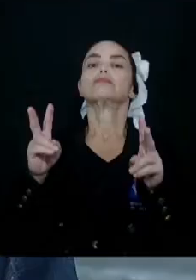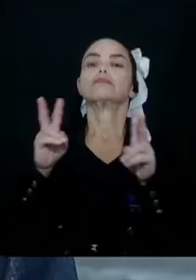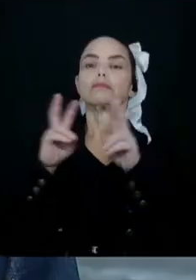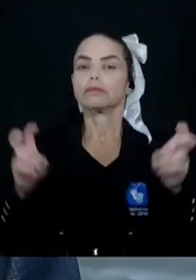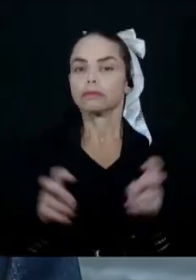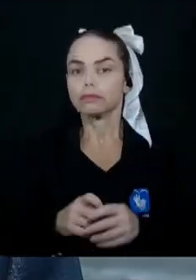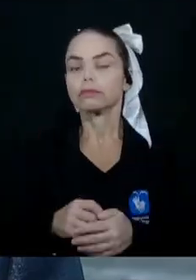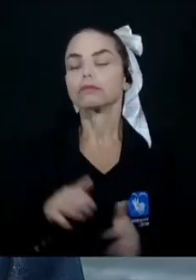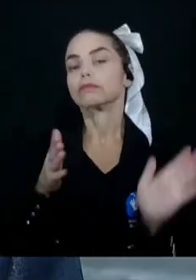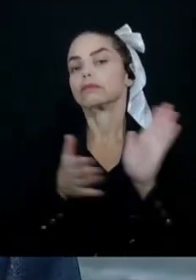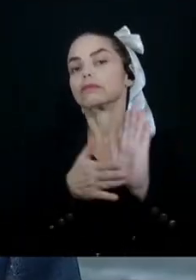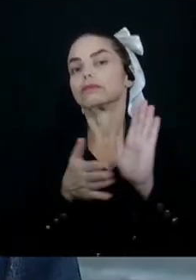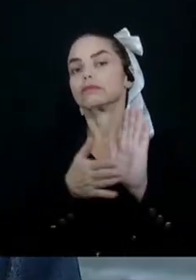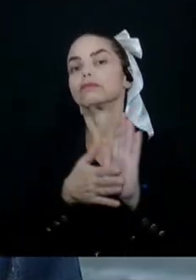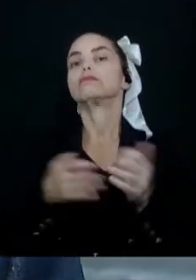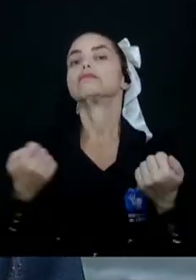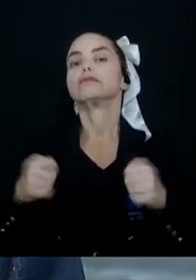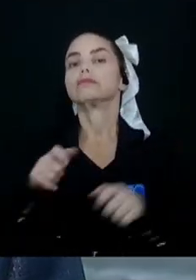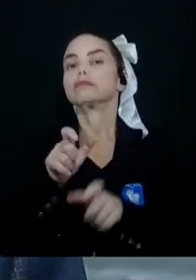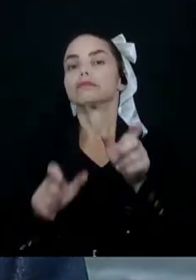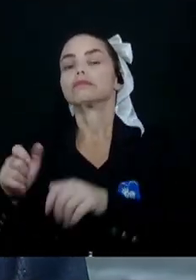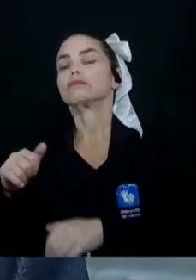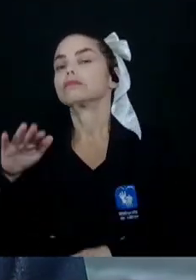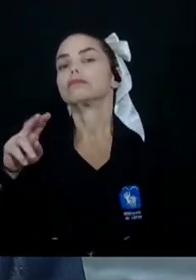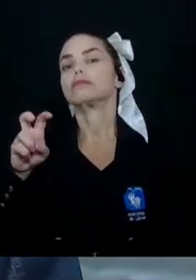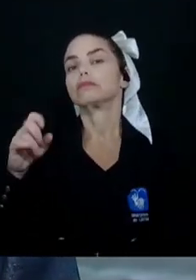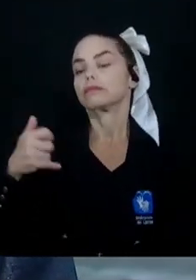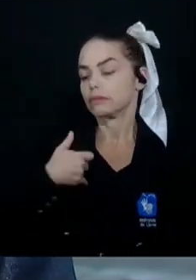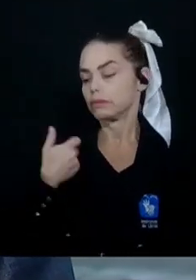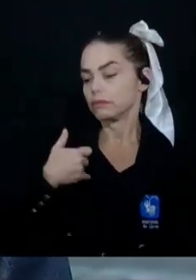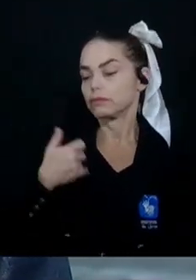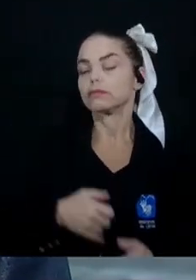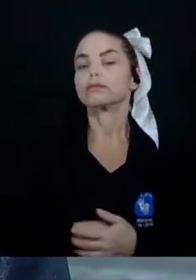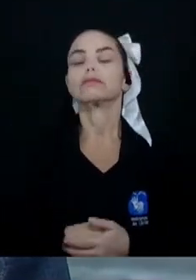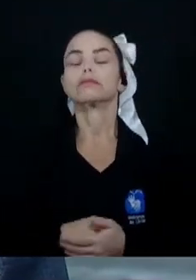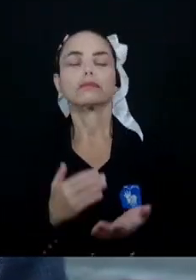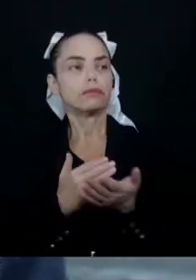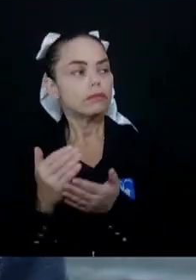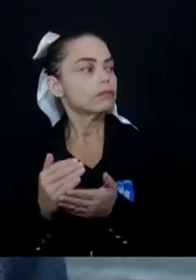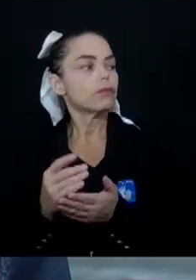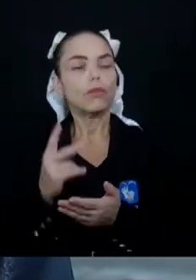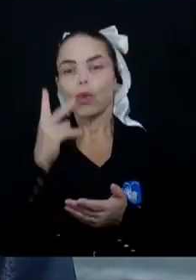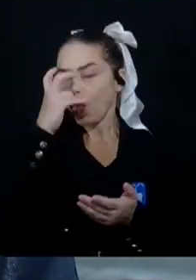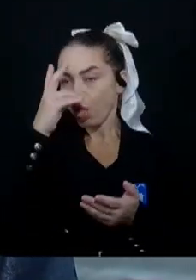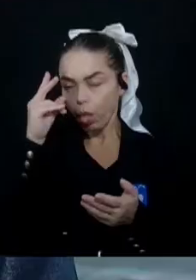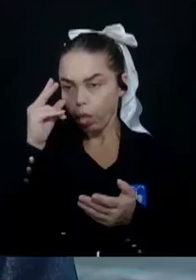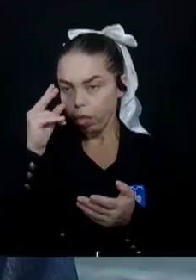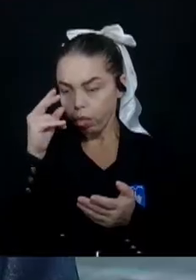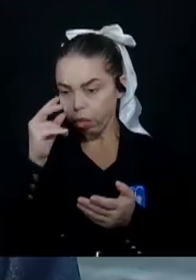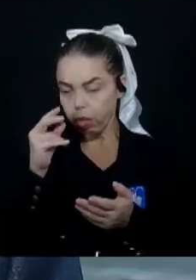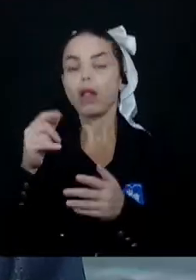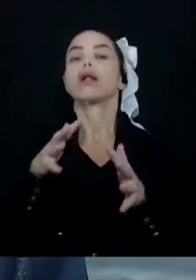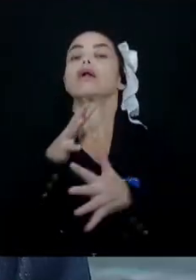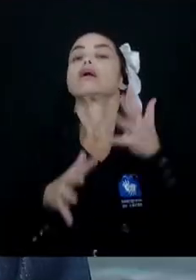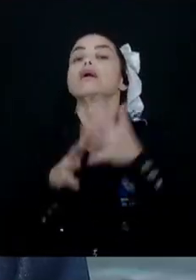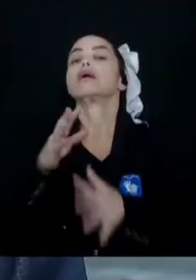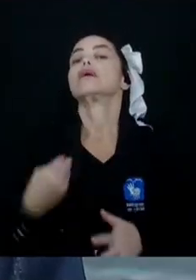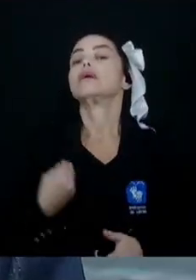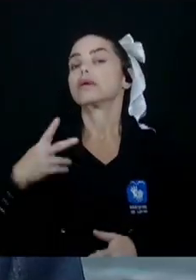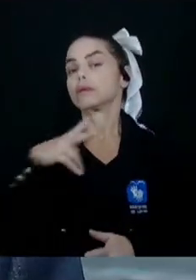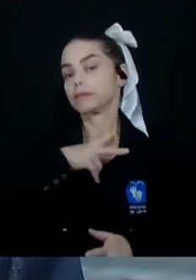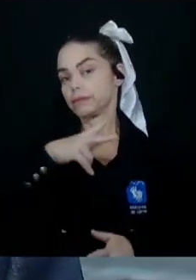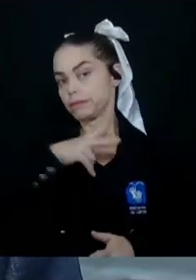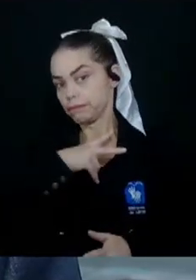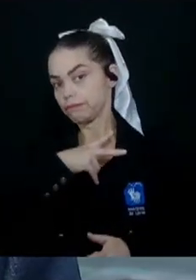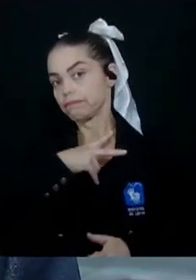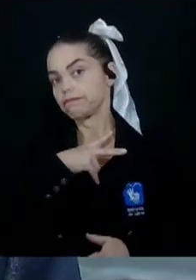gente, as pessoas acima de 50 anos que começam a perder a visão, isso atrapalha na vida pessoal da pessoa, da